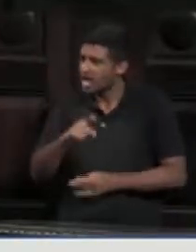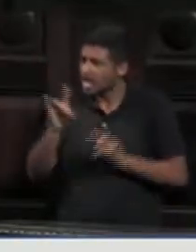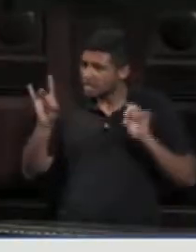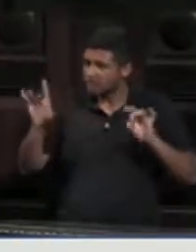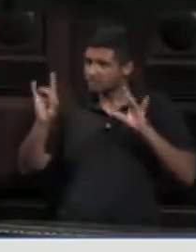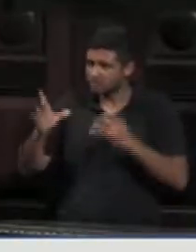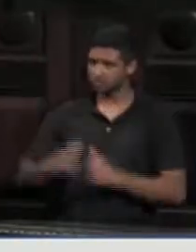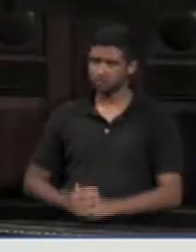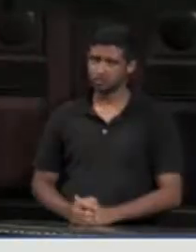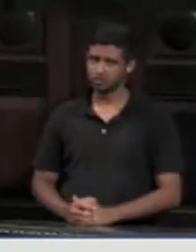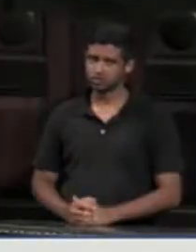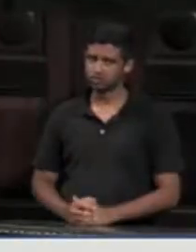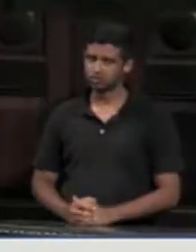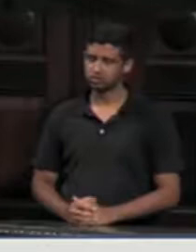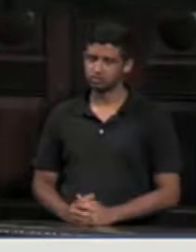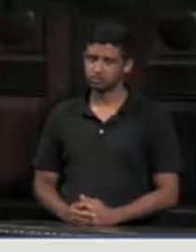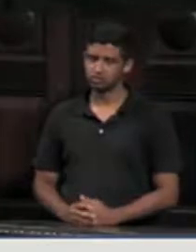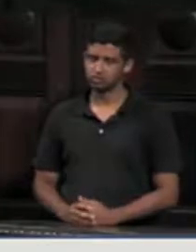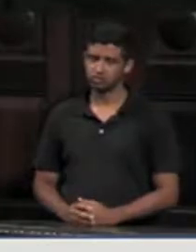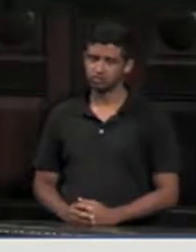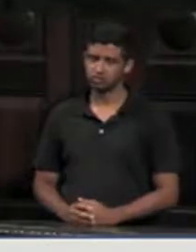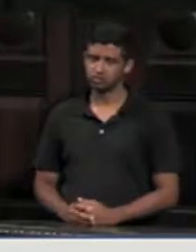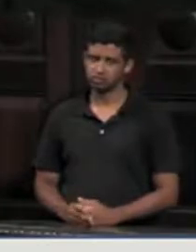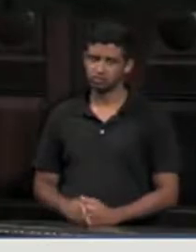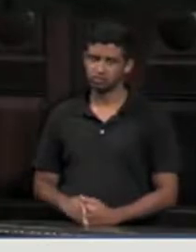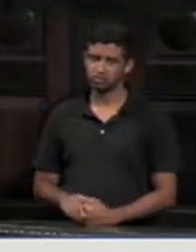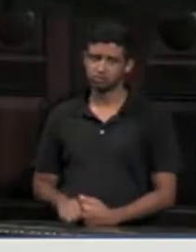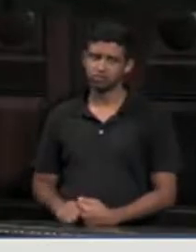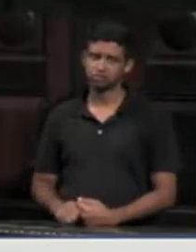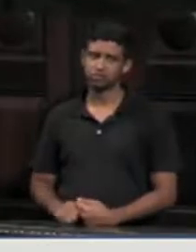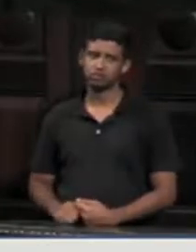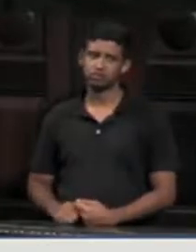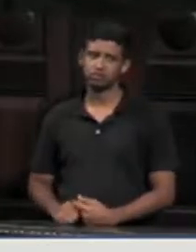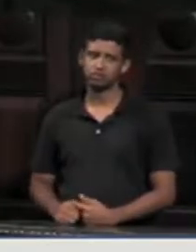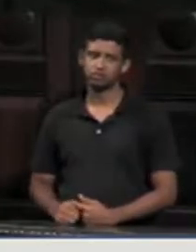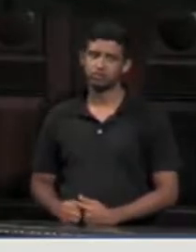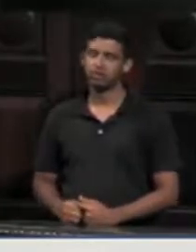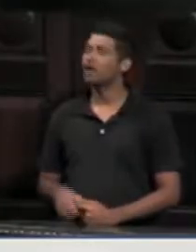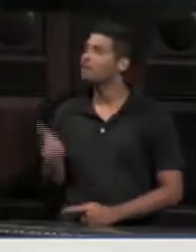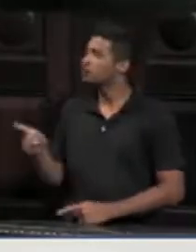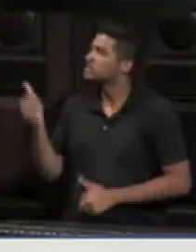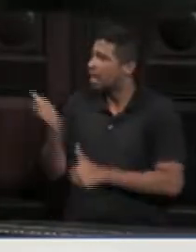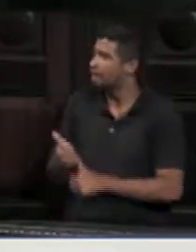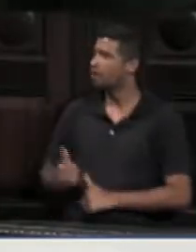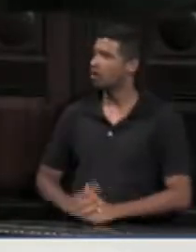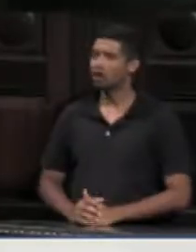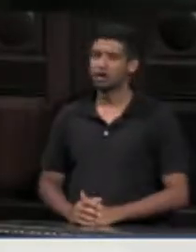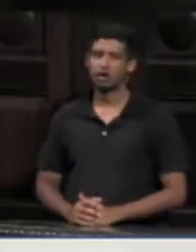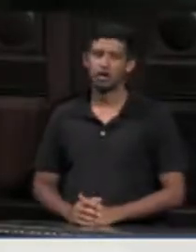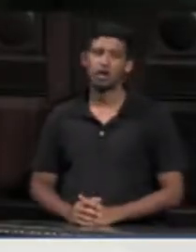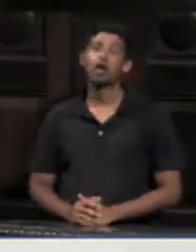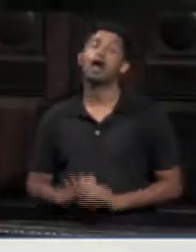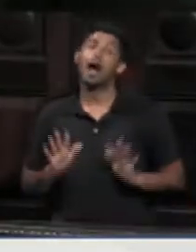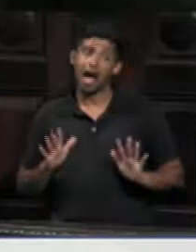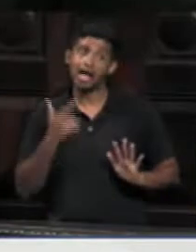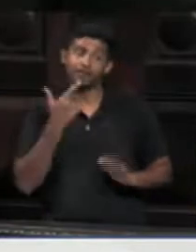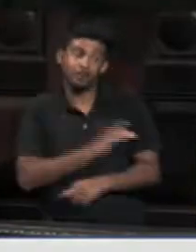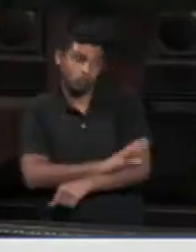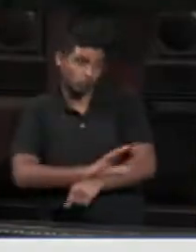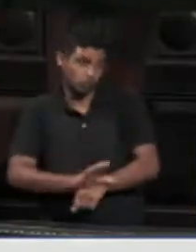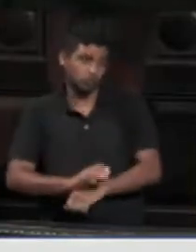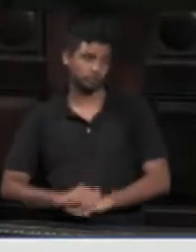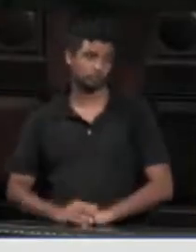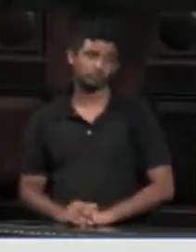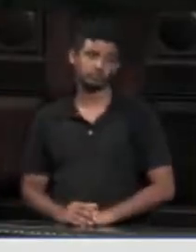peça da Broadway. Cidinha. Nós não podemos... Nós precisamos de intercâmbio cultural. Ah, tá bom.